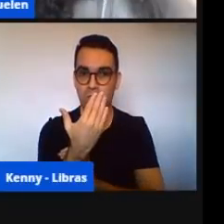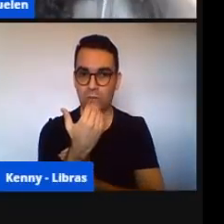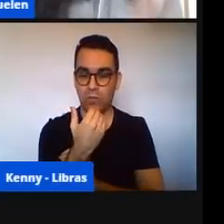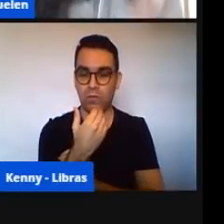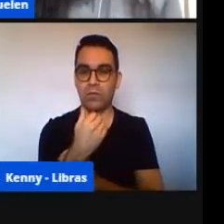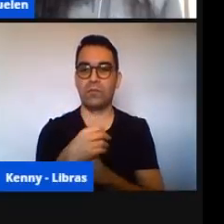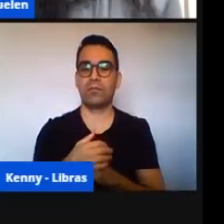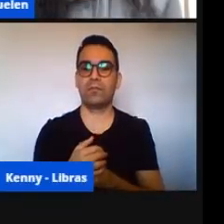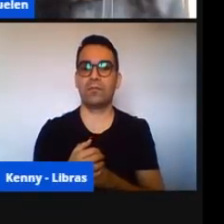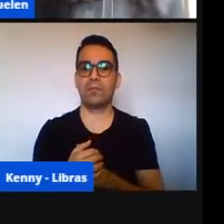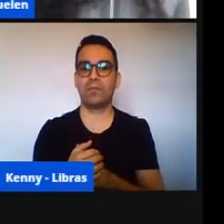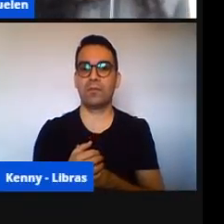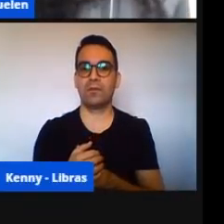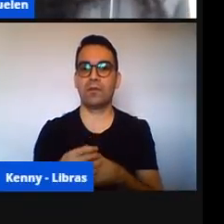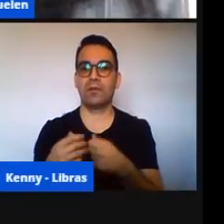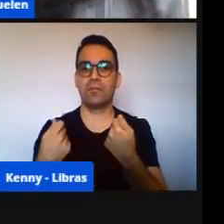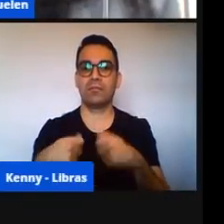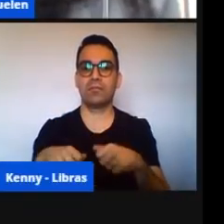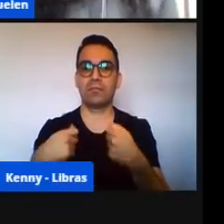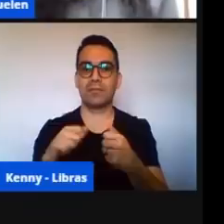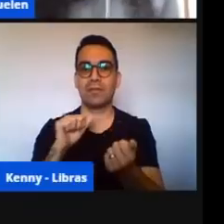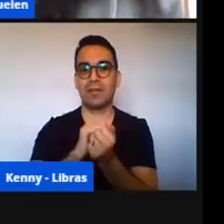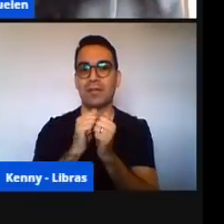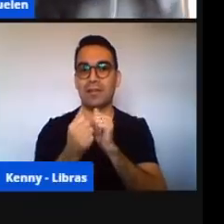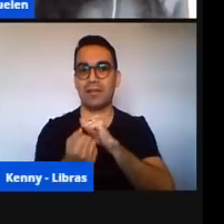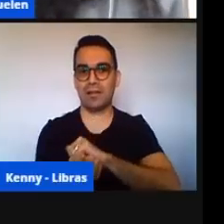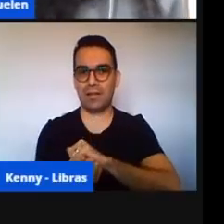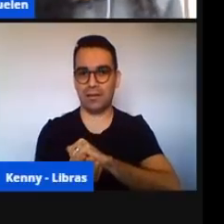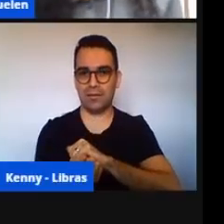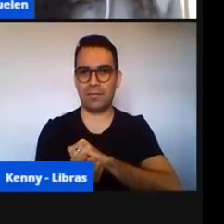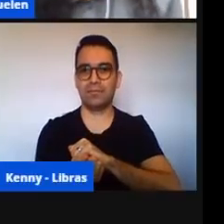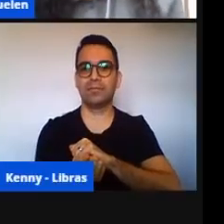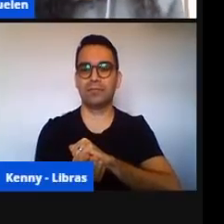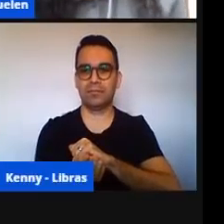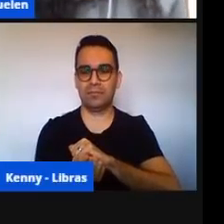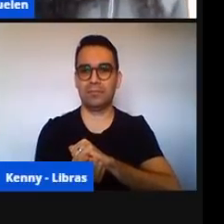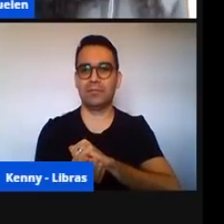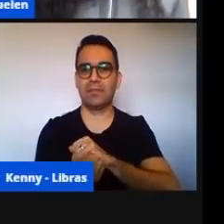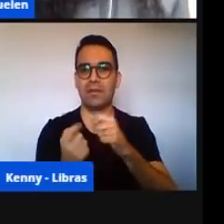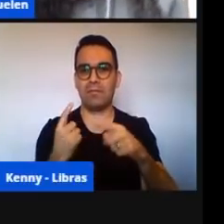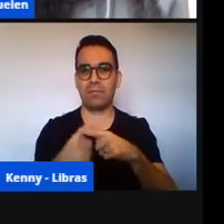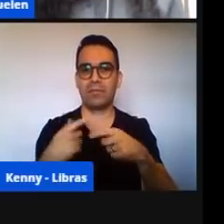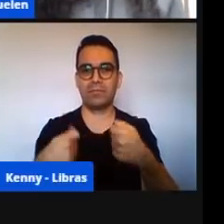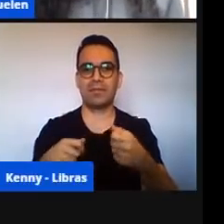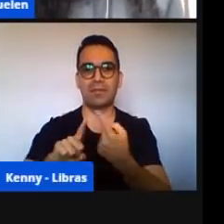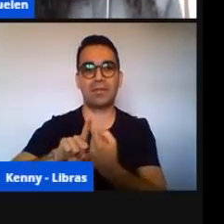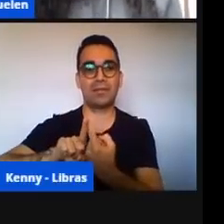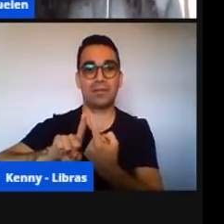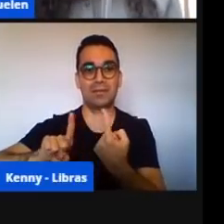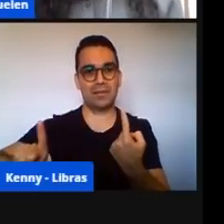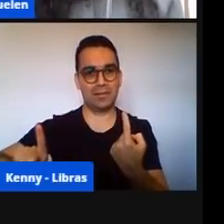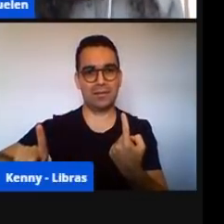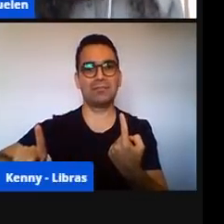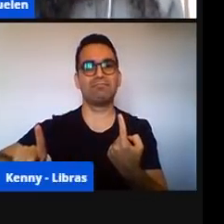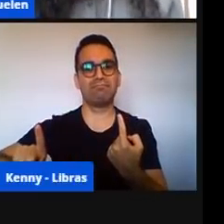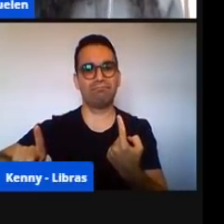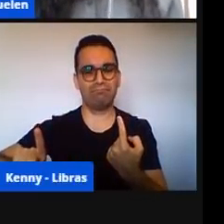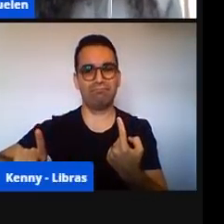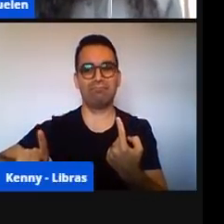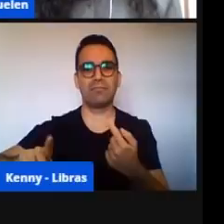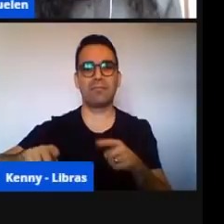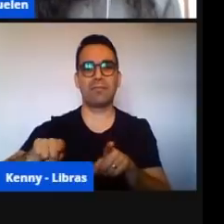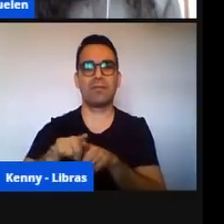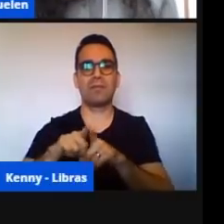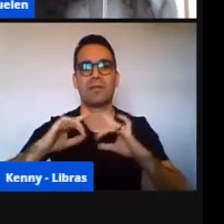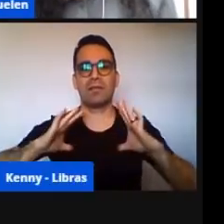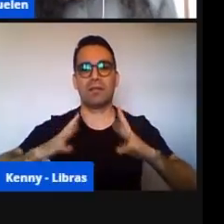de refeição, de forma a manter o distanciamento no refeitório, tá? Higienizar as superfícies como